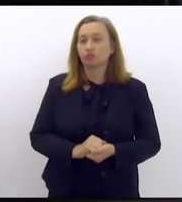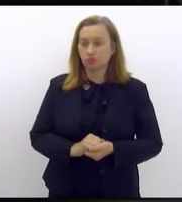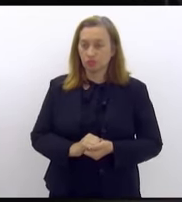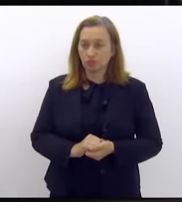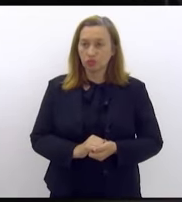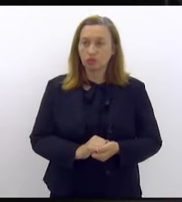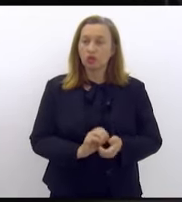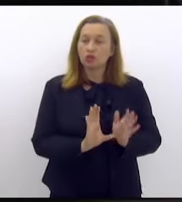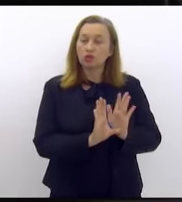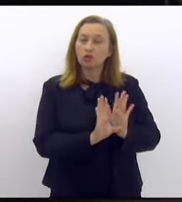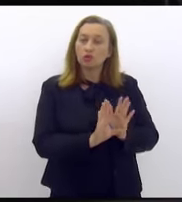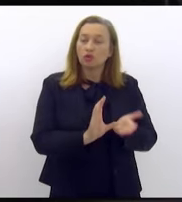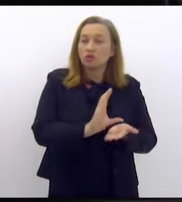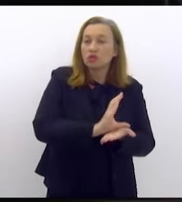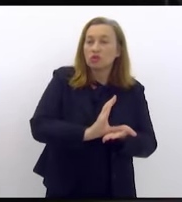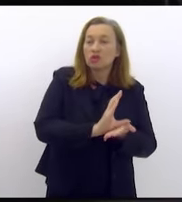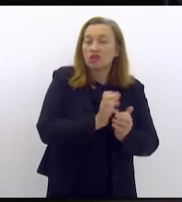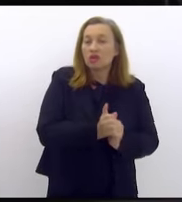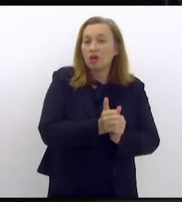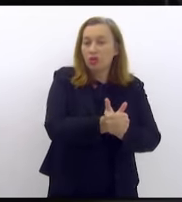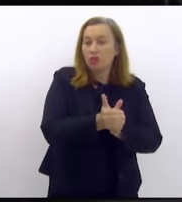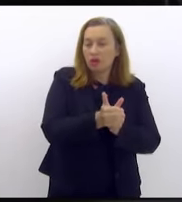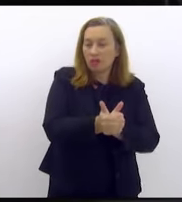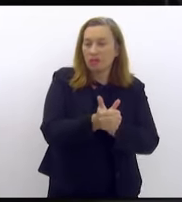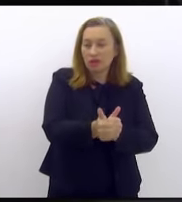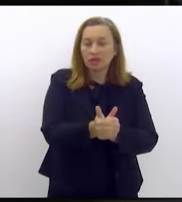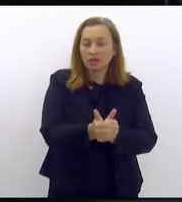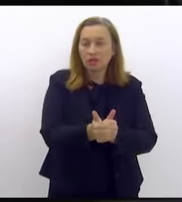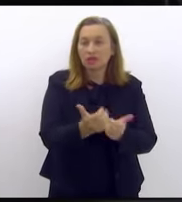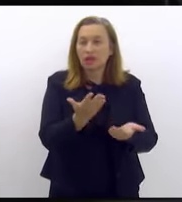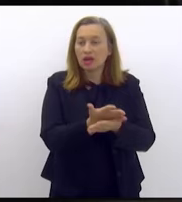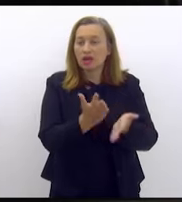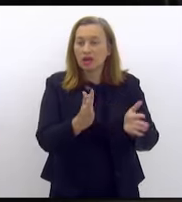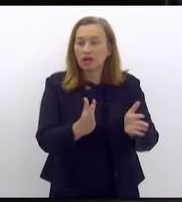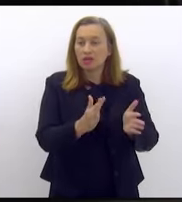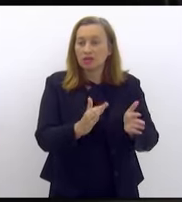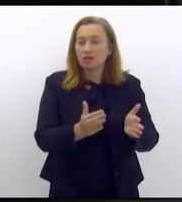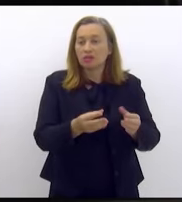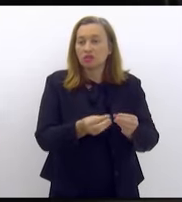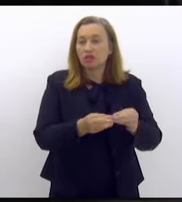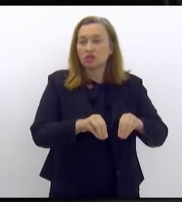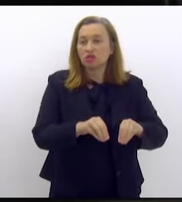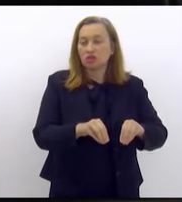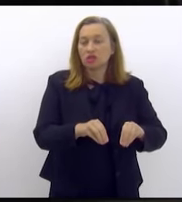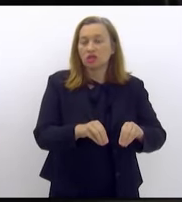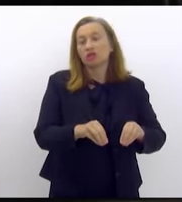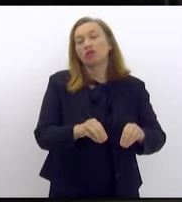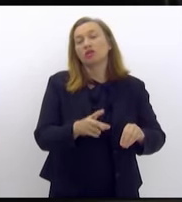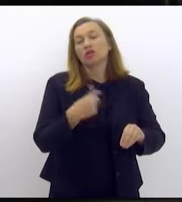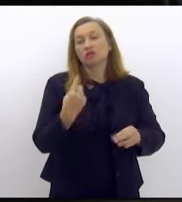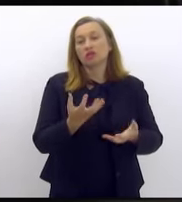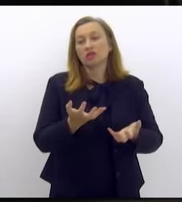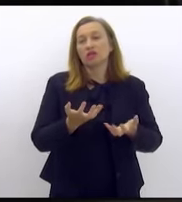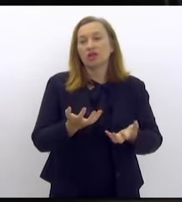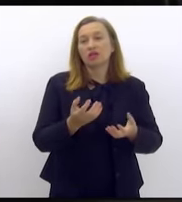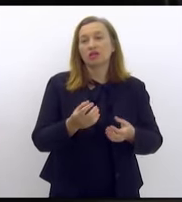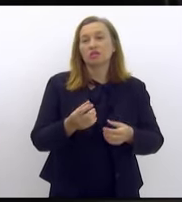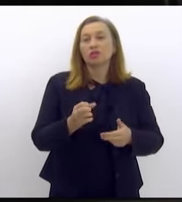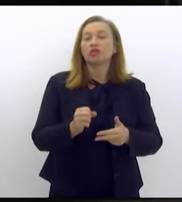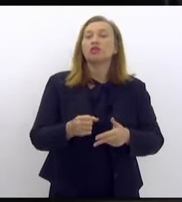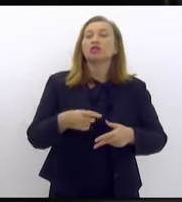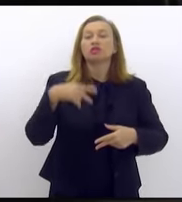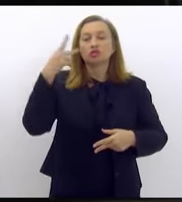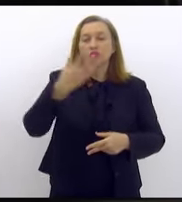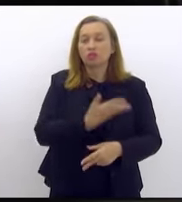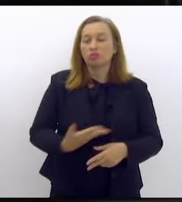desses conselhos de acompanhamento, acaba desmontando e esvaziando aquilo que a gente espera de uma política pública. Por isso,